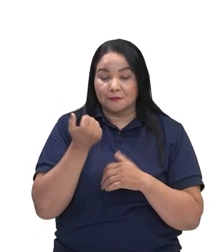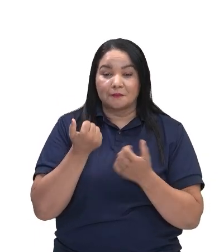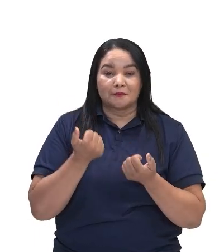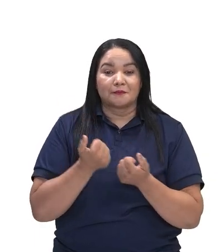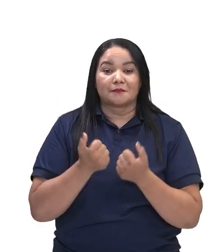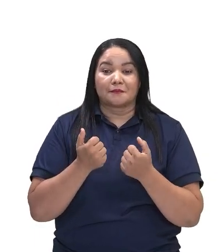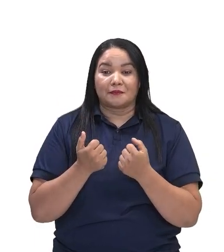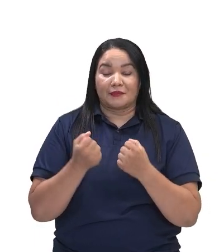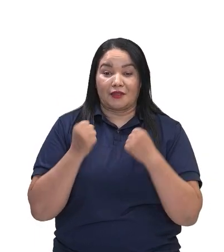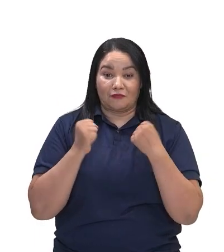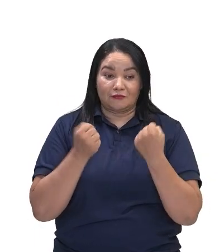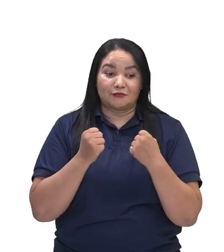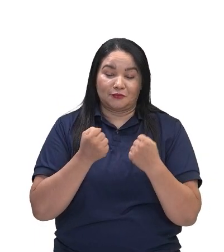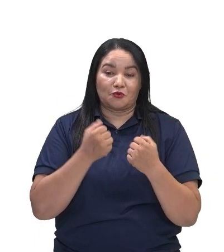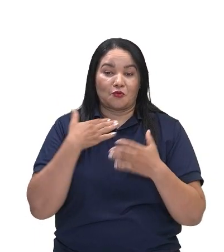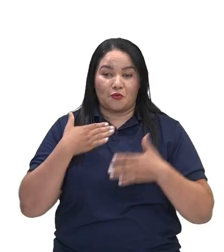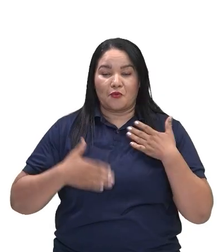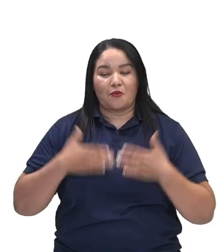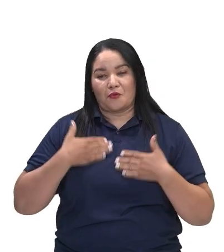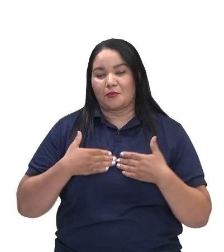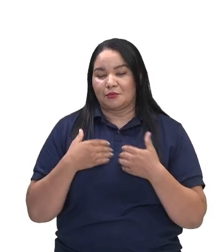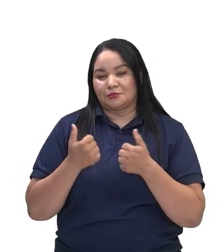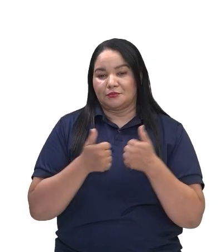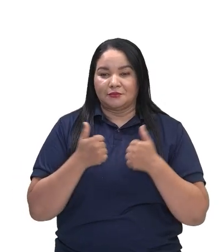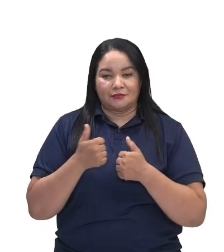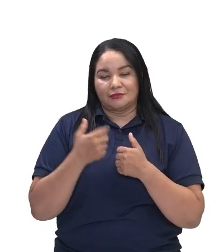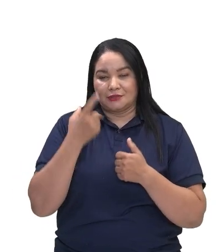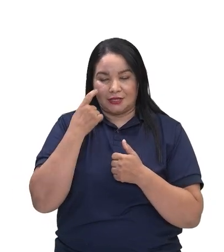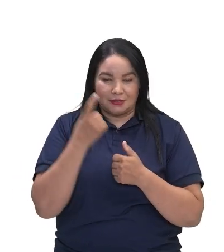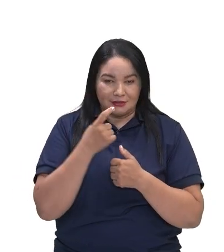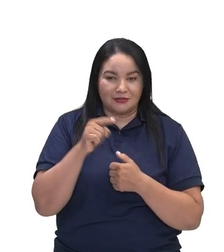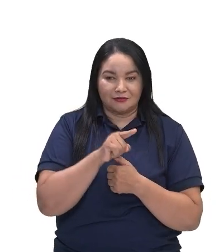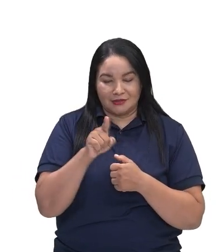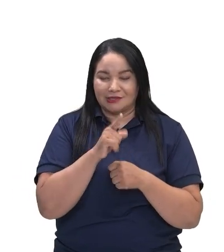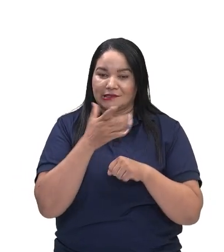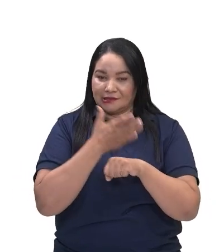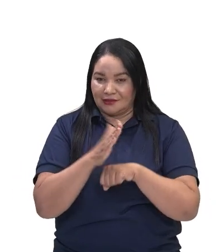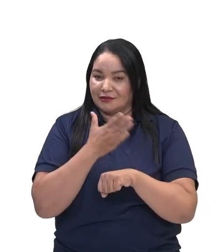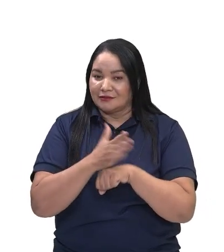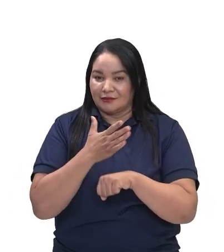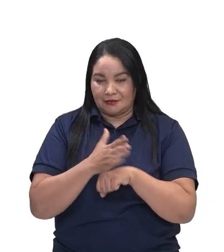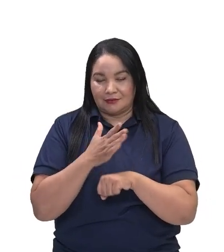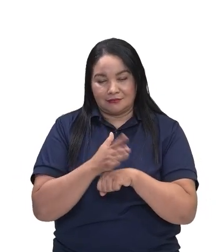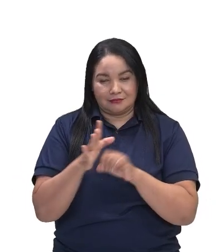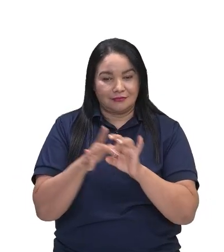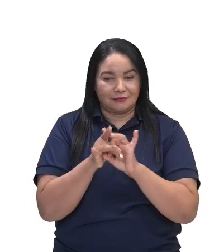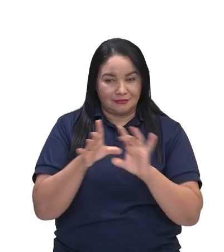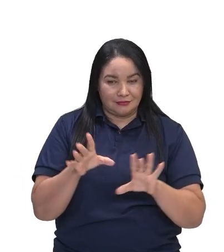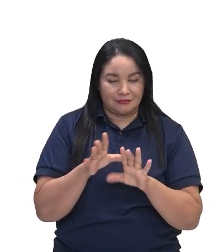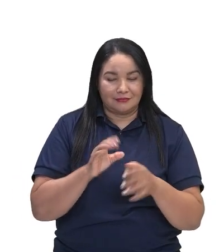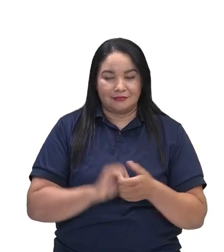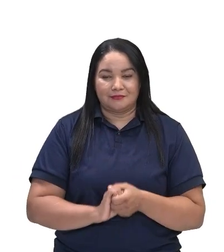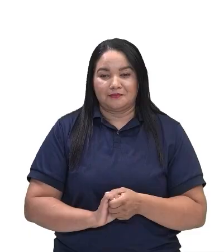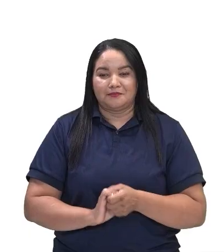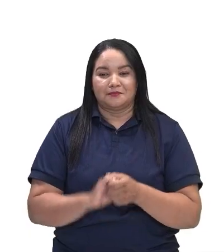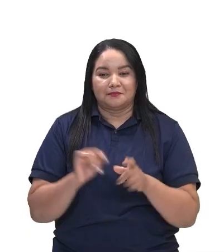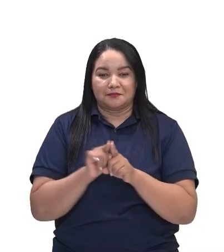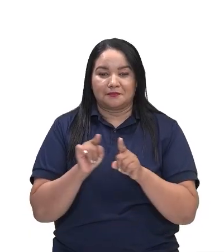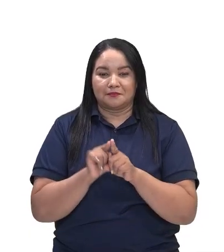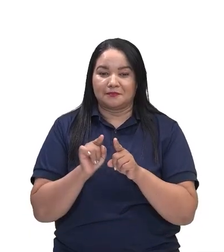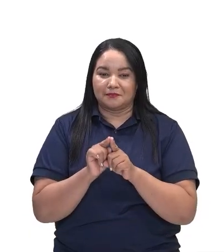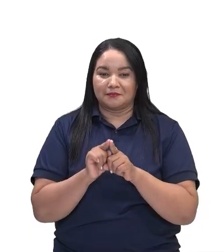desse rapaz, né? Então, é interessante que os rapazes procurem aí praticar atividades físicas, né, para o aumento dessa